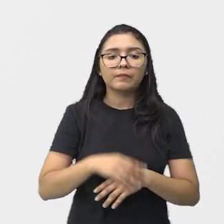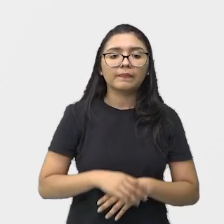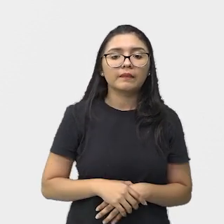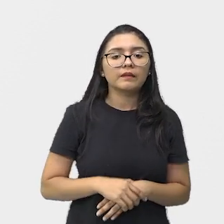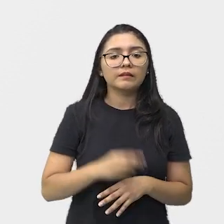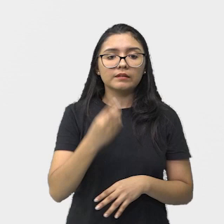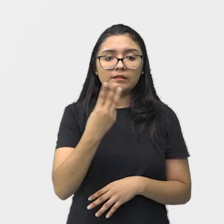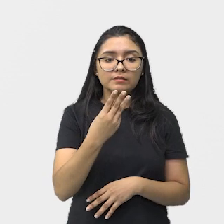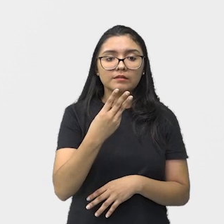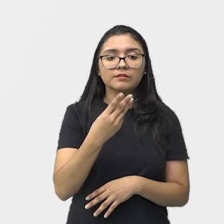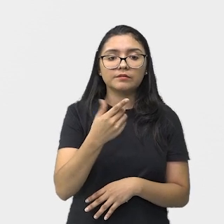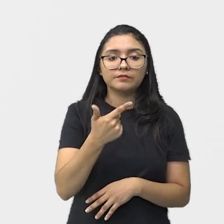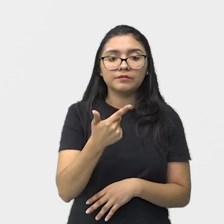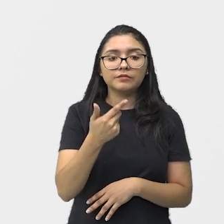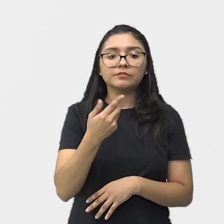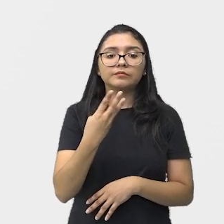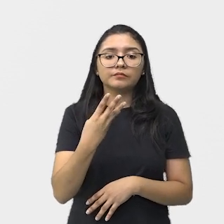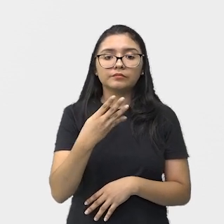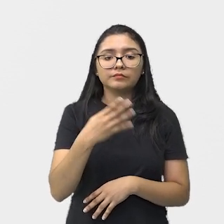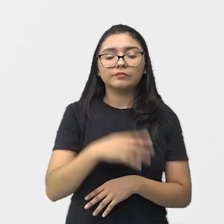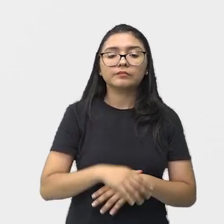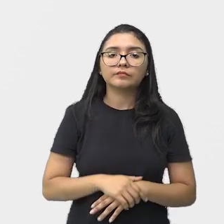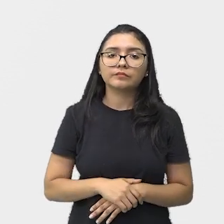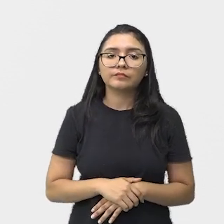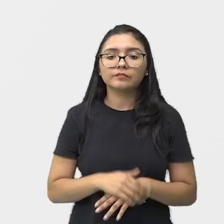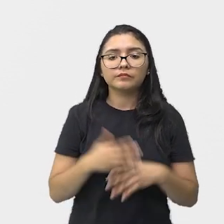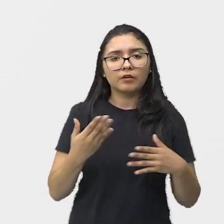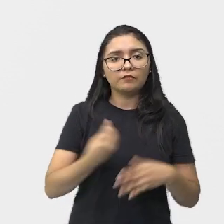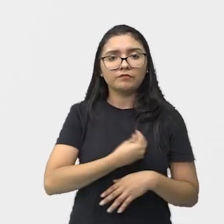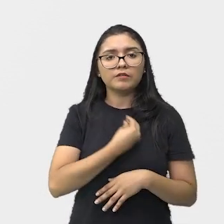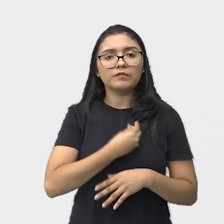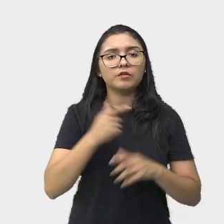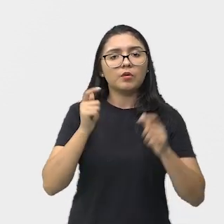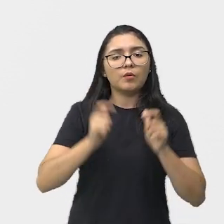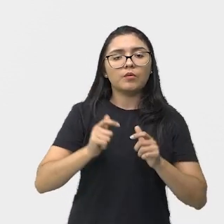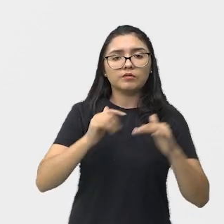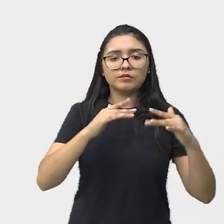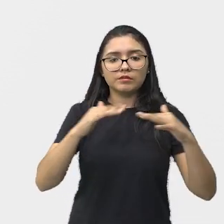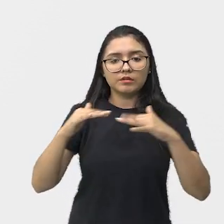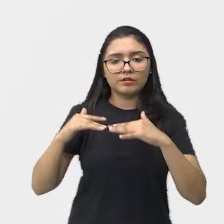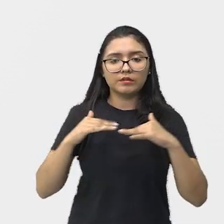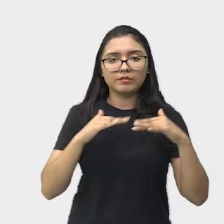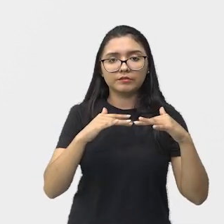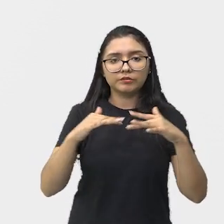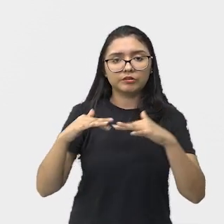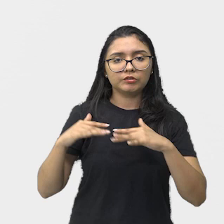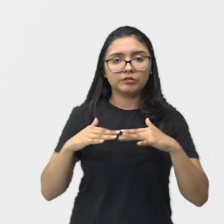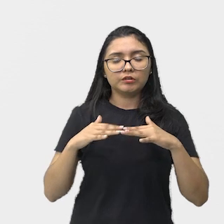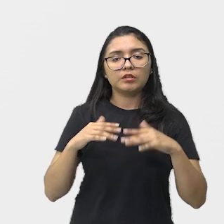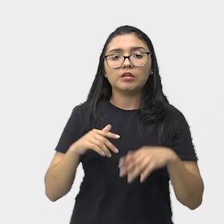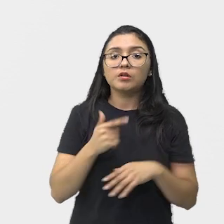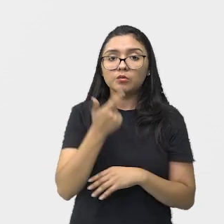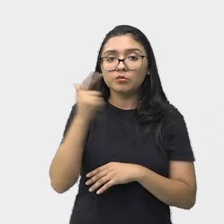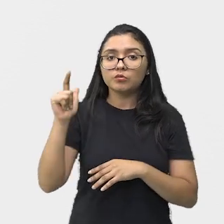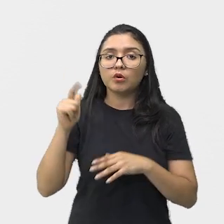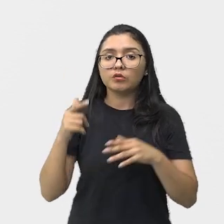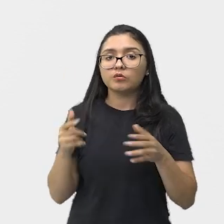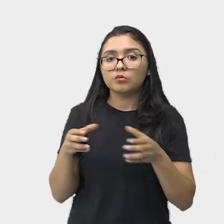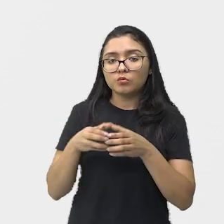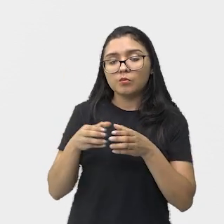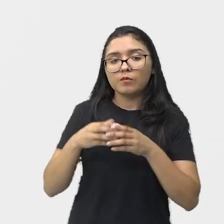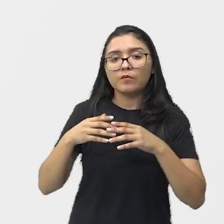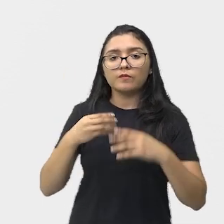324.834 viviam em cidades, tá? Então, 572 e 83 em áreas rurais, o